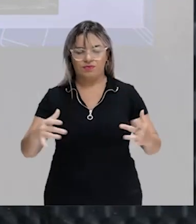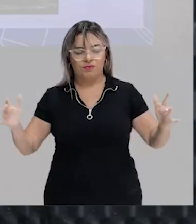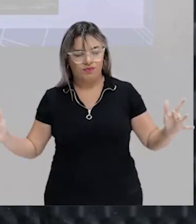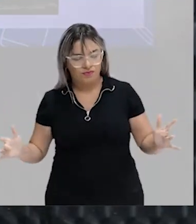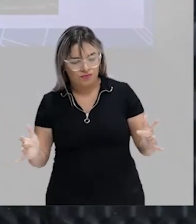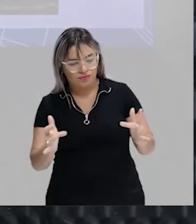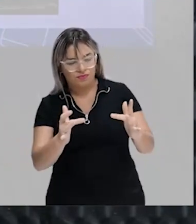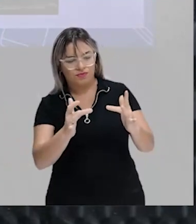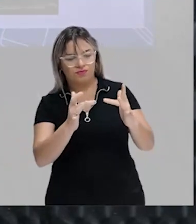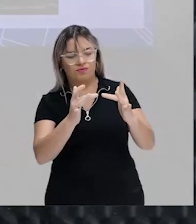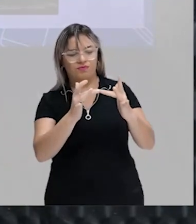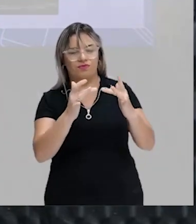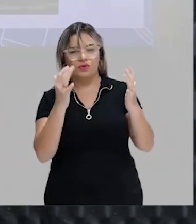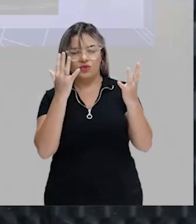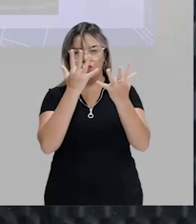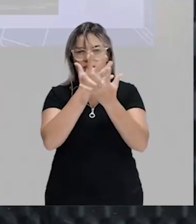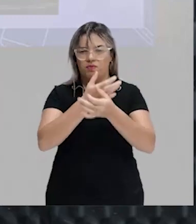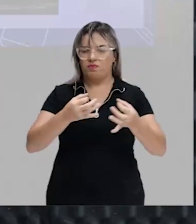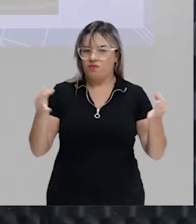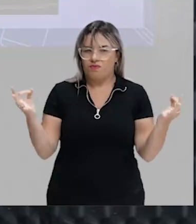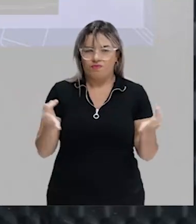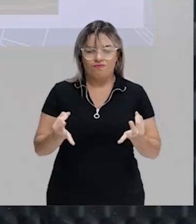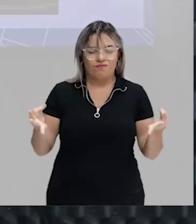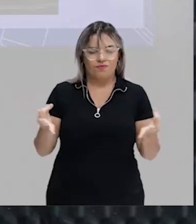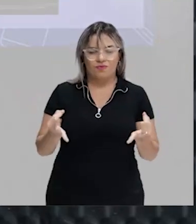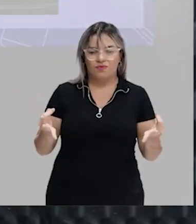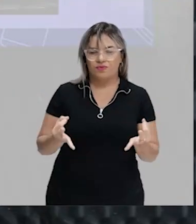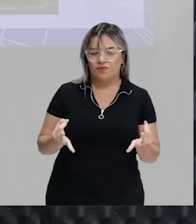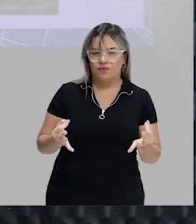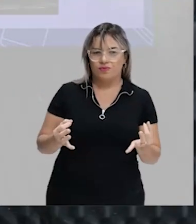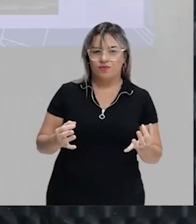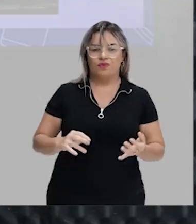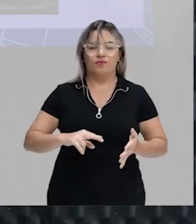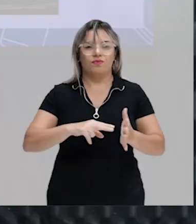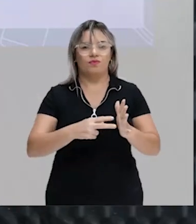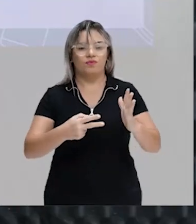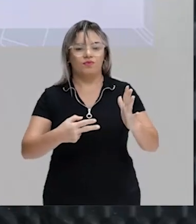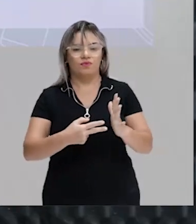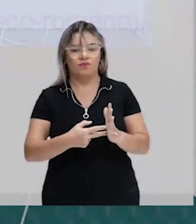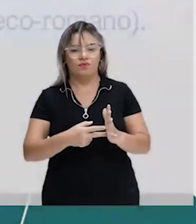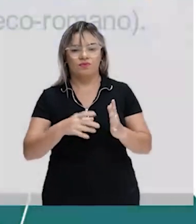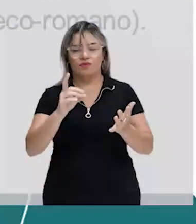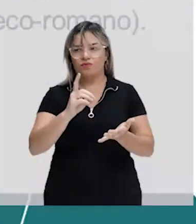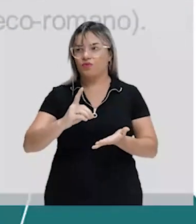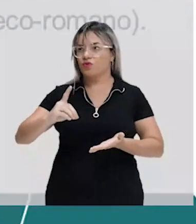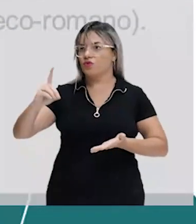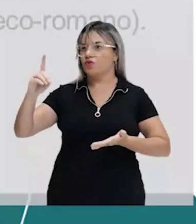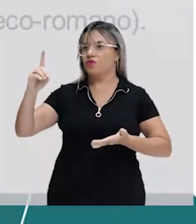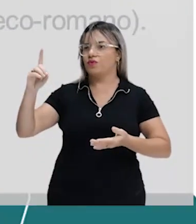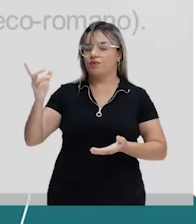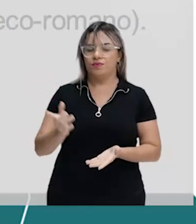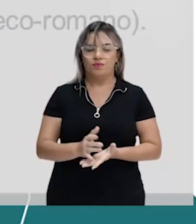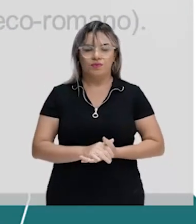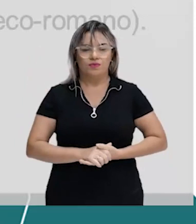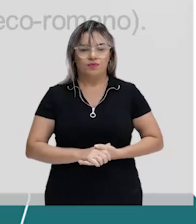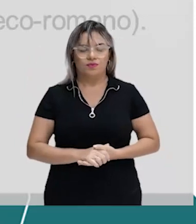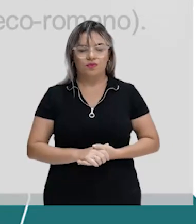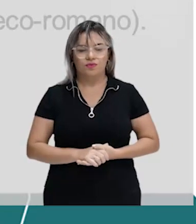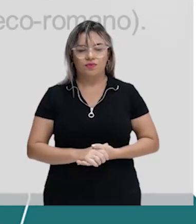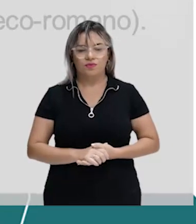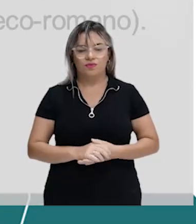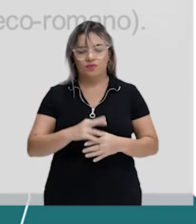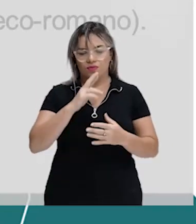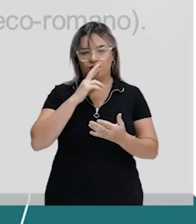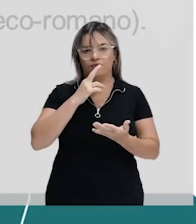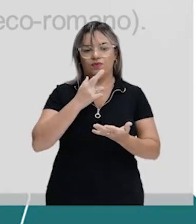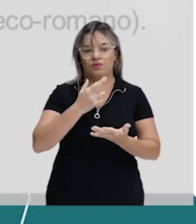no sentido de perfeição, no sentido de belo, no sentido de divino. Tá bom? Então,